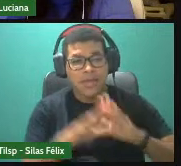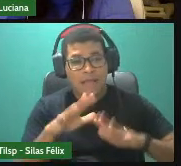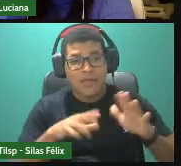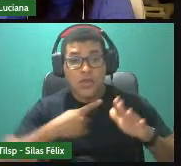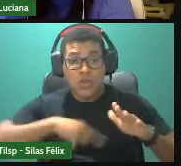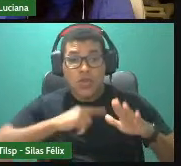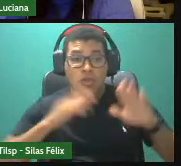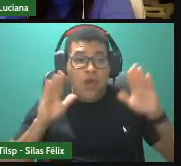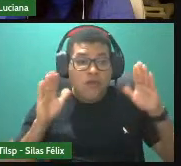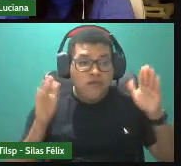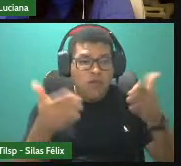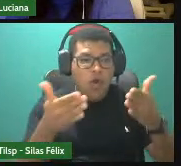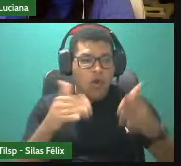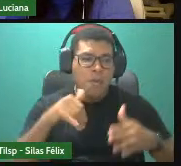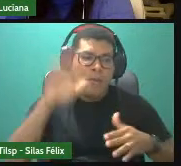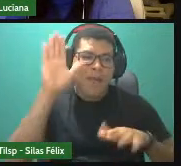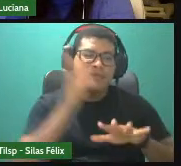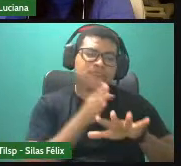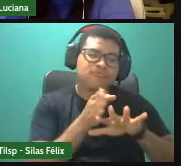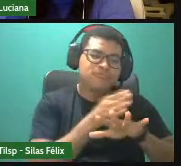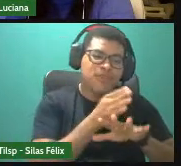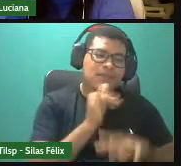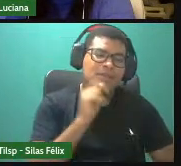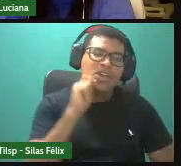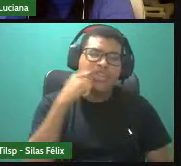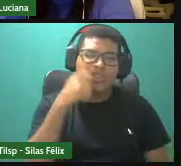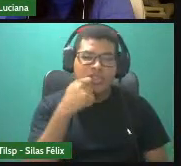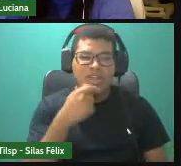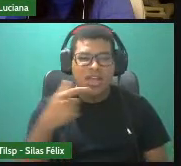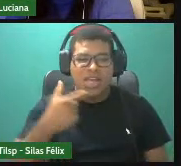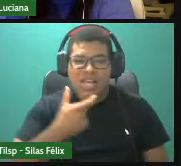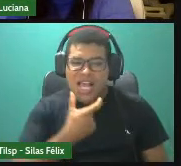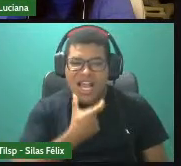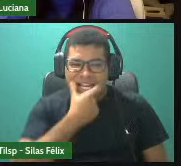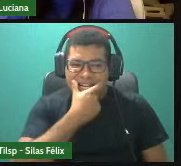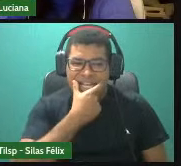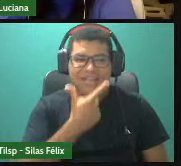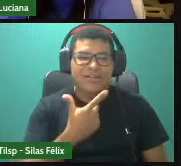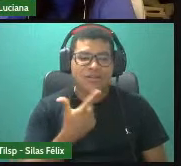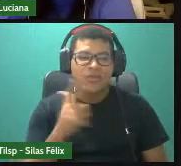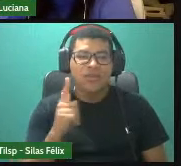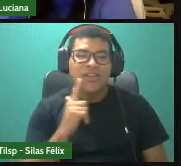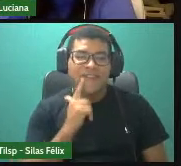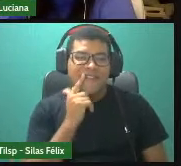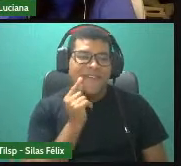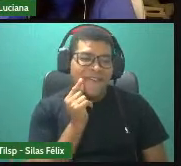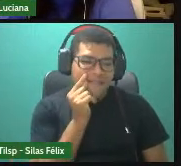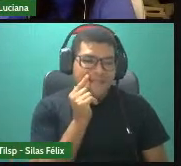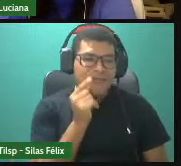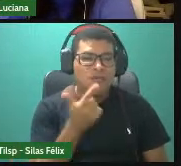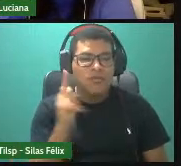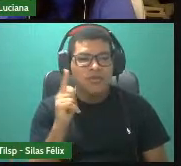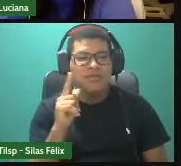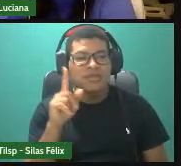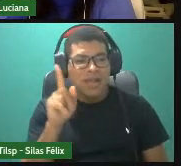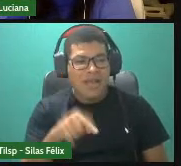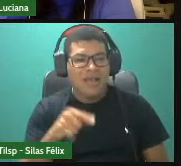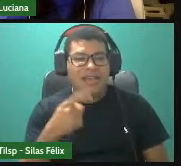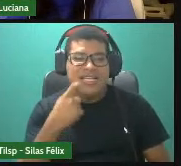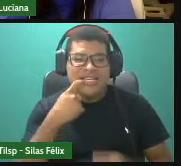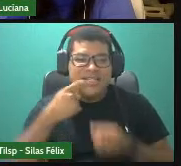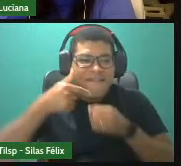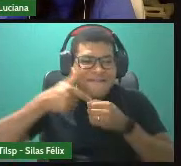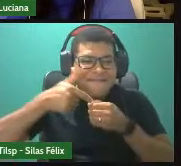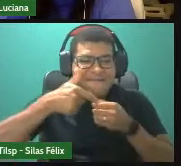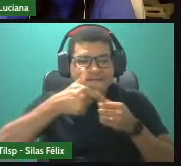naquelas especialidades clássicas, dentística, prótese, implantodontia, endo, enfim, sendo que há um